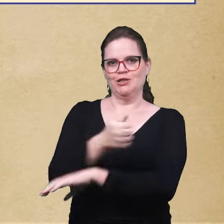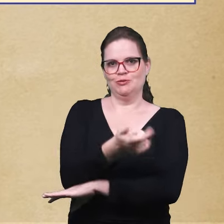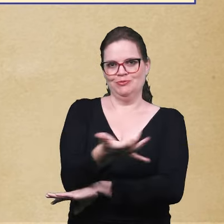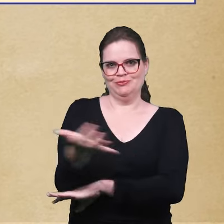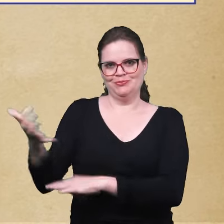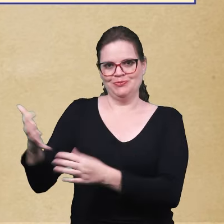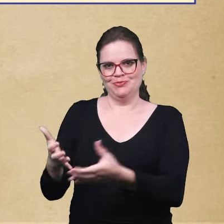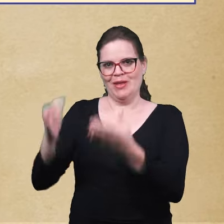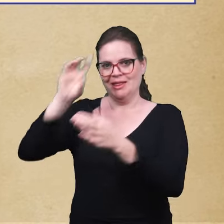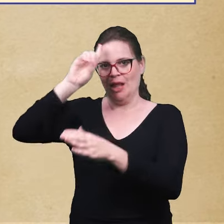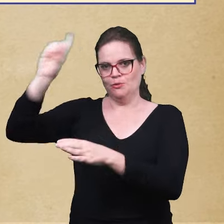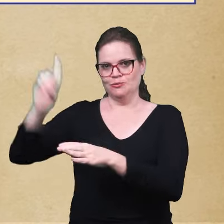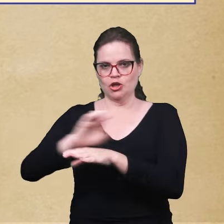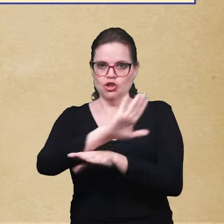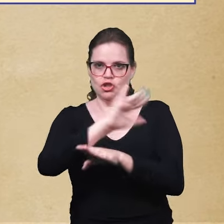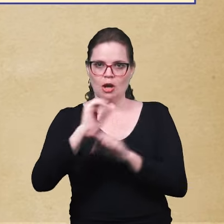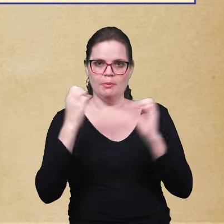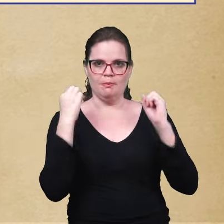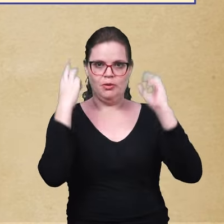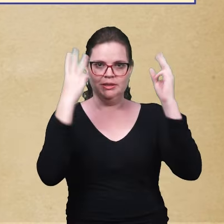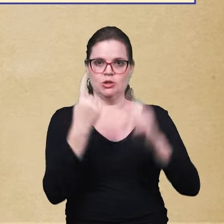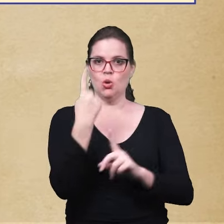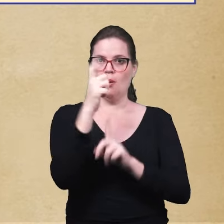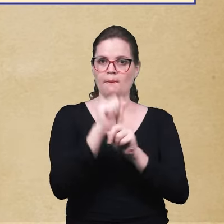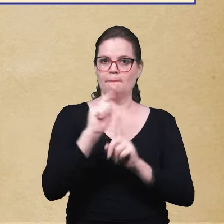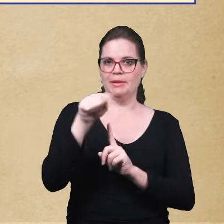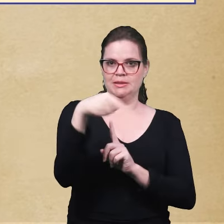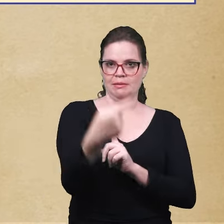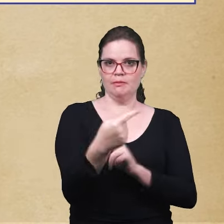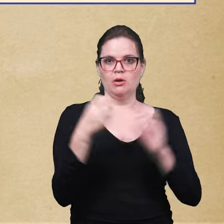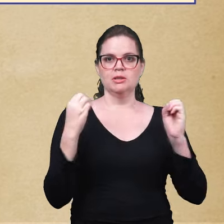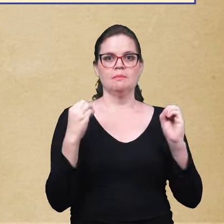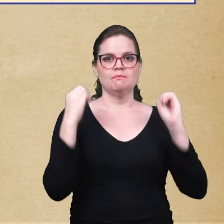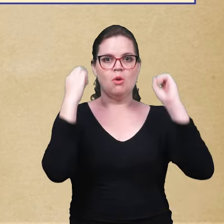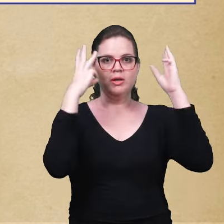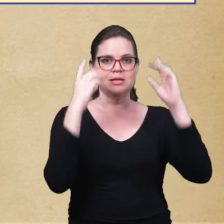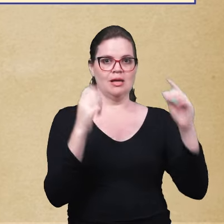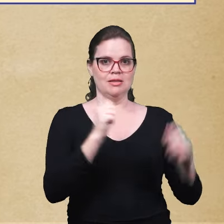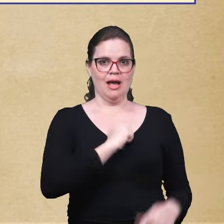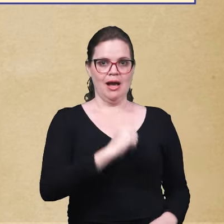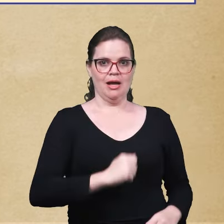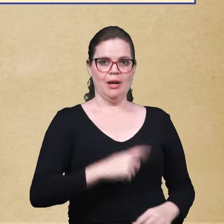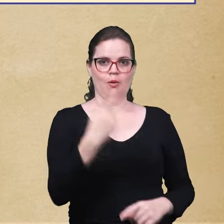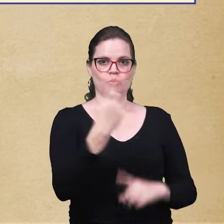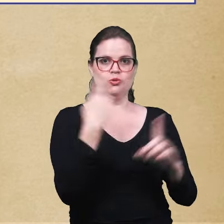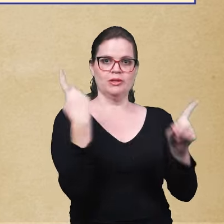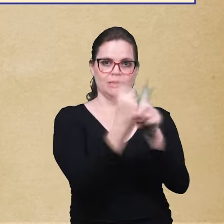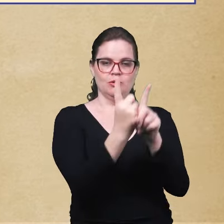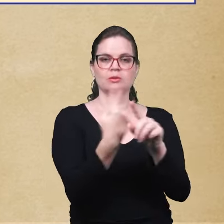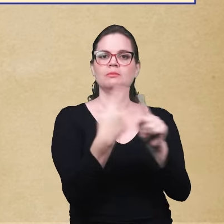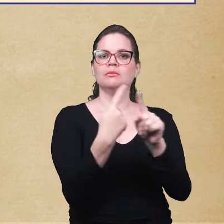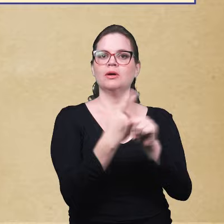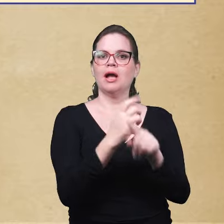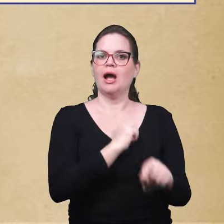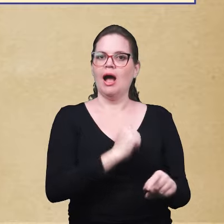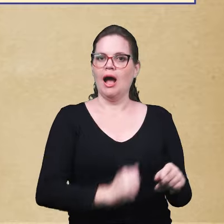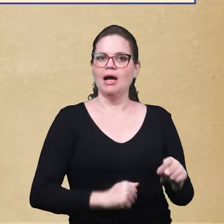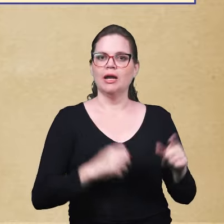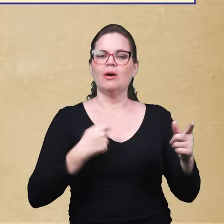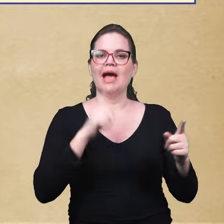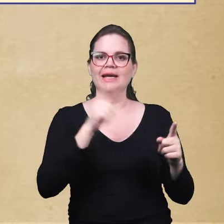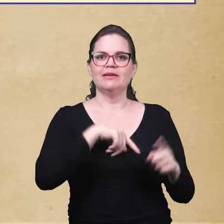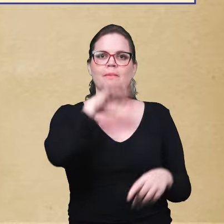mês após, em fevereiro, Arão se encontra com Moisés, porque Arão seria a boca de Moisés, né? Seria o porta-voz